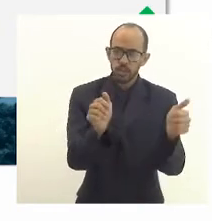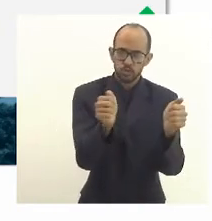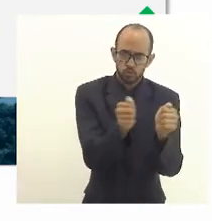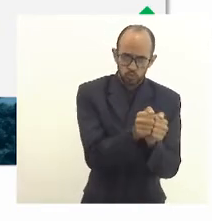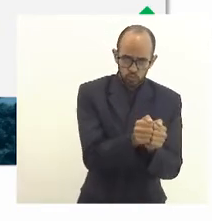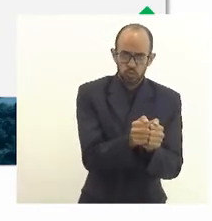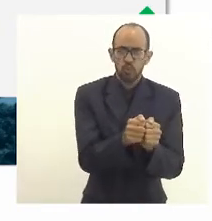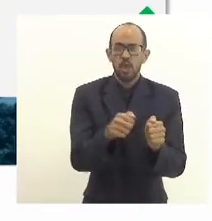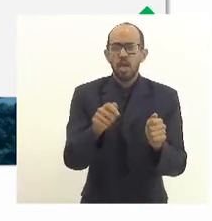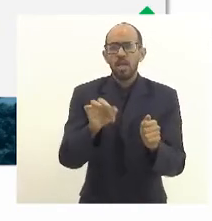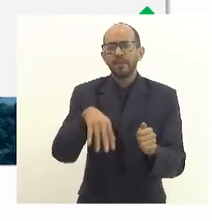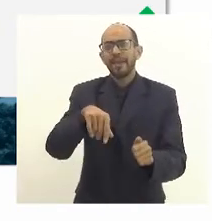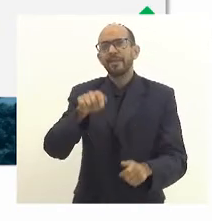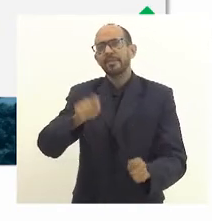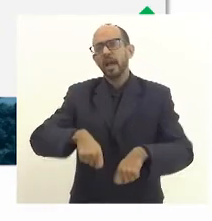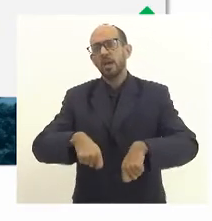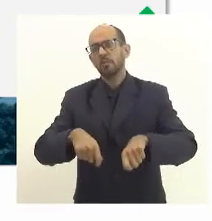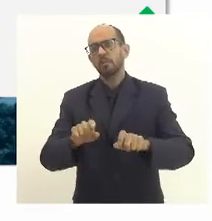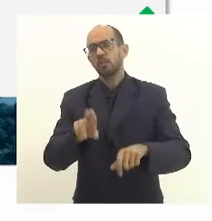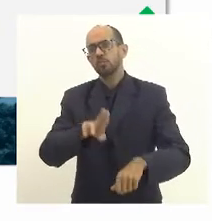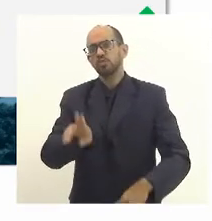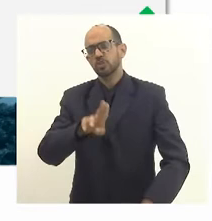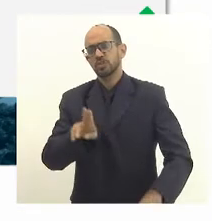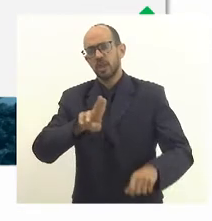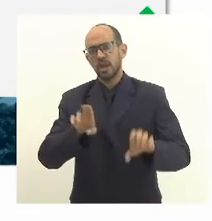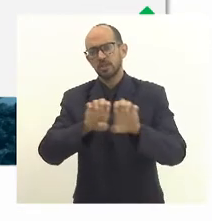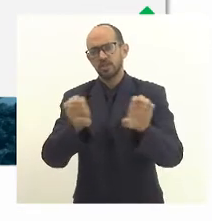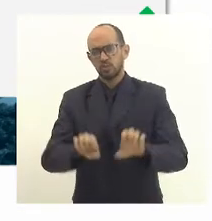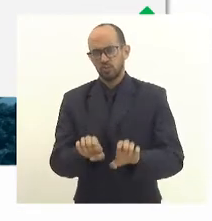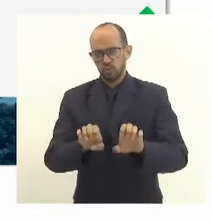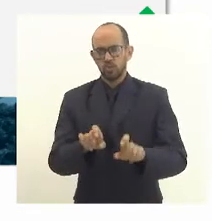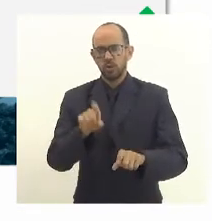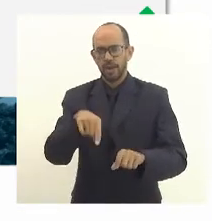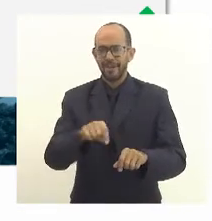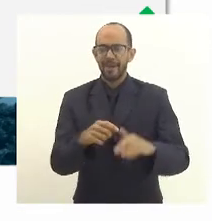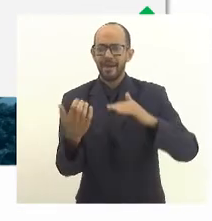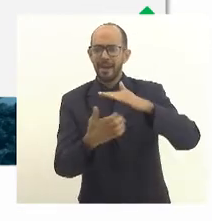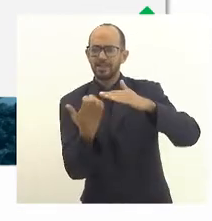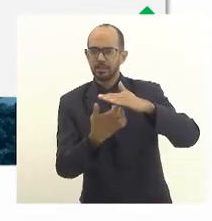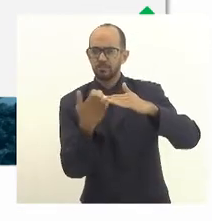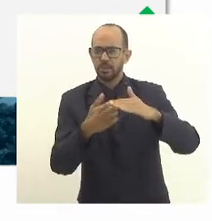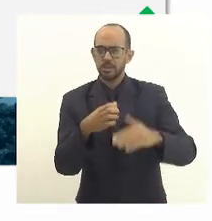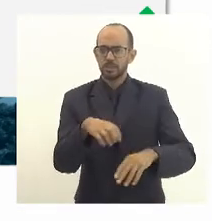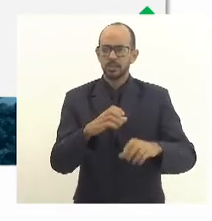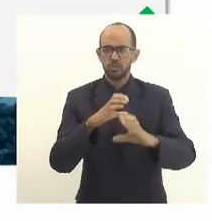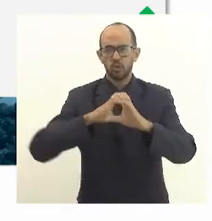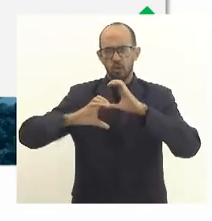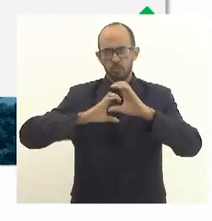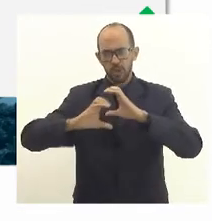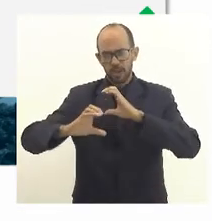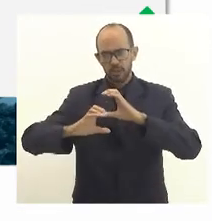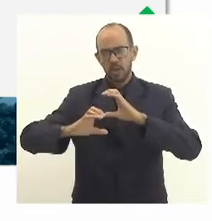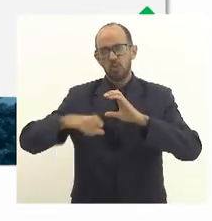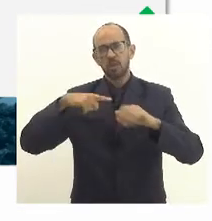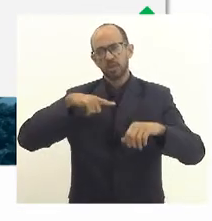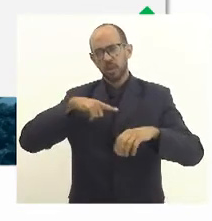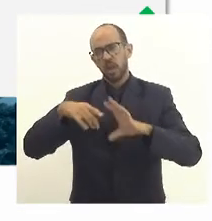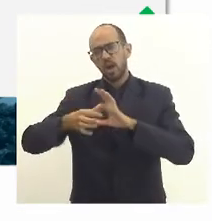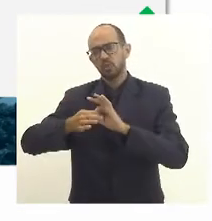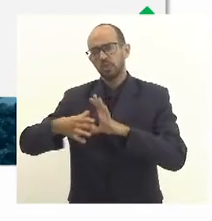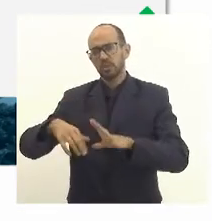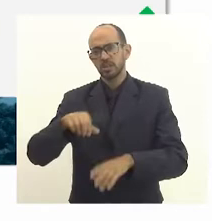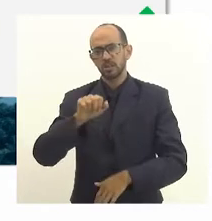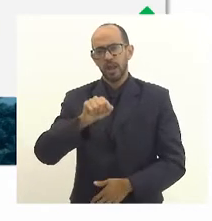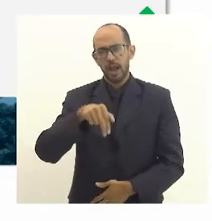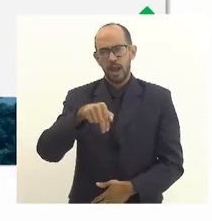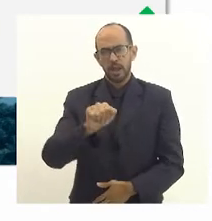Quem pode utilizar essa infraestrutura? As empresas de telecom que têm autorização aí da Anatel.